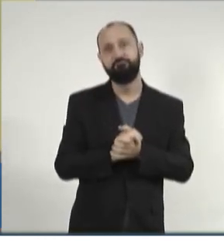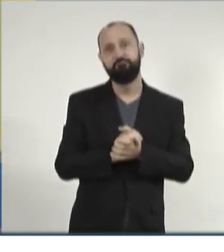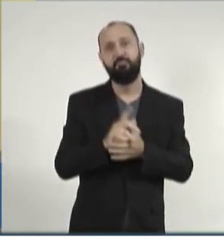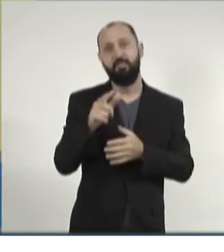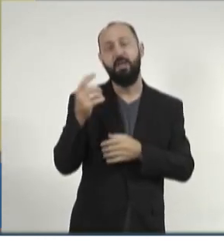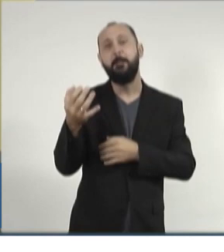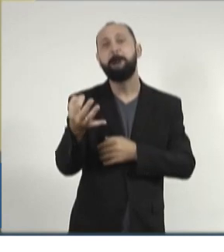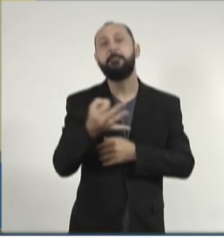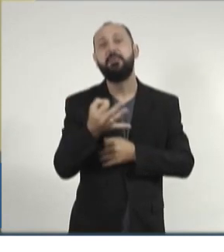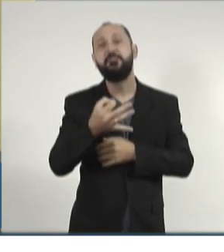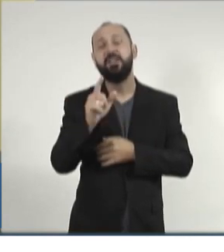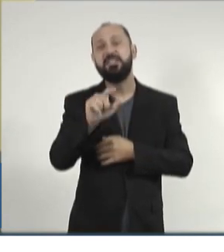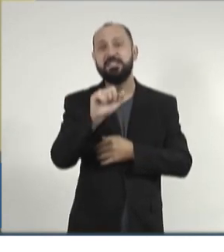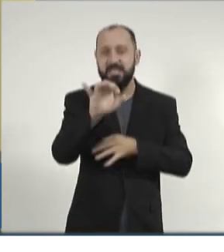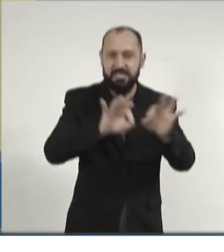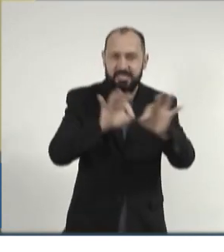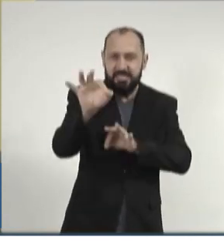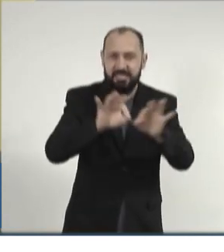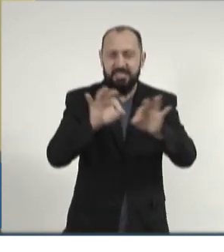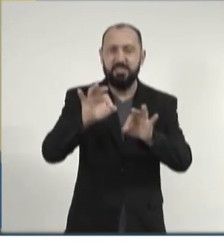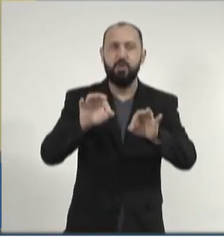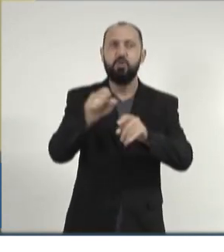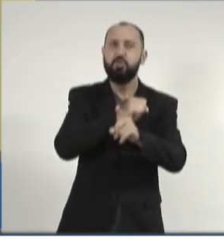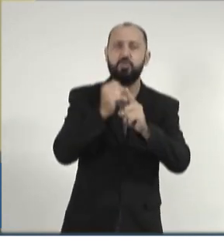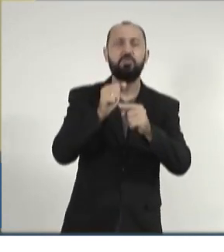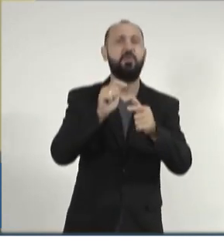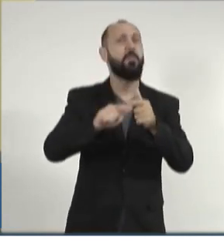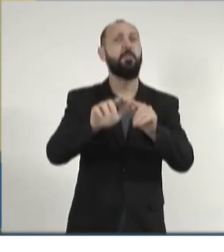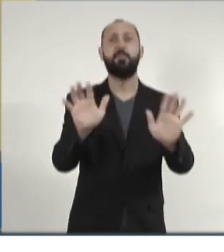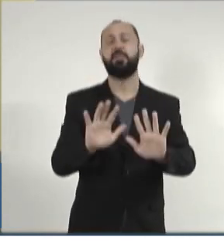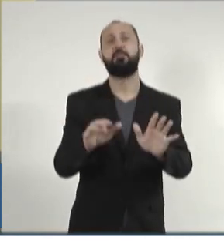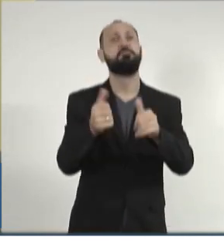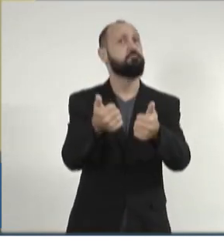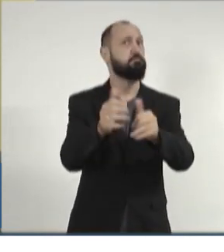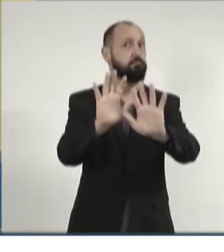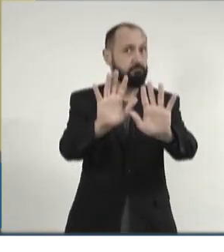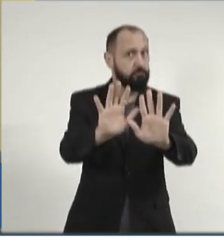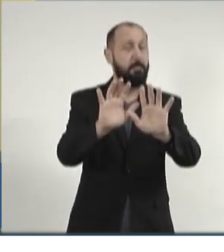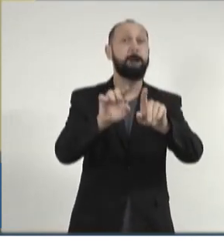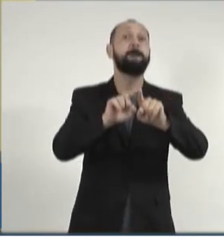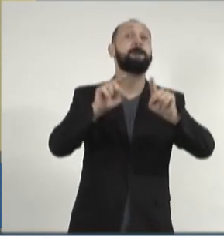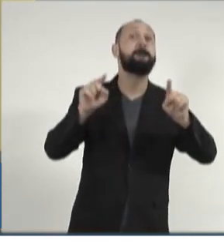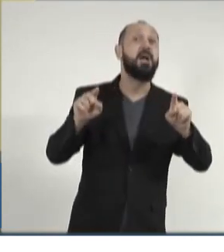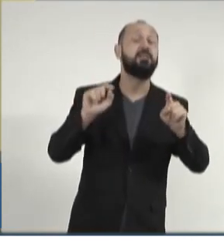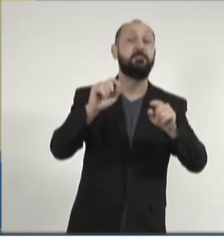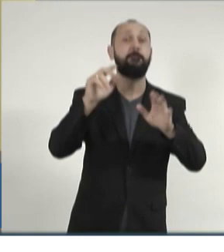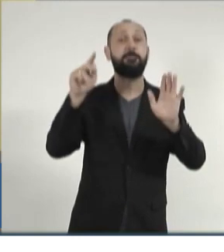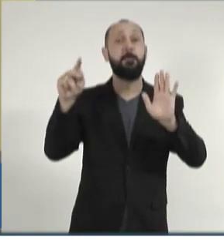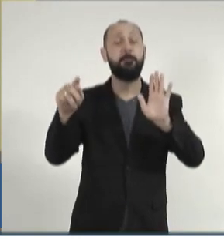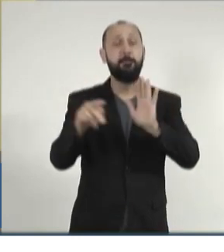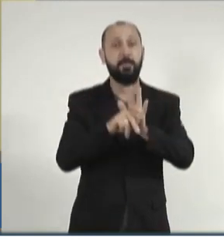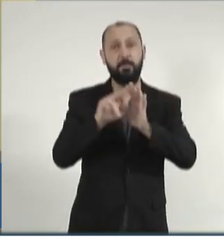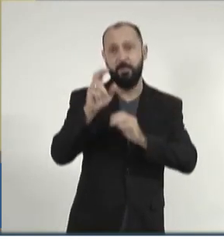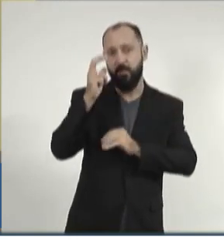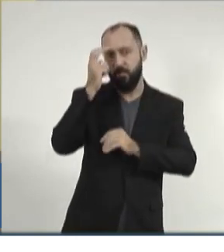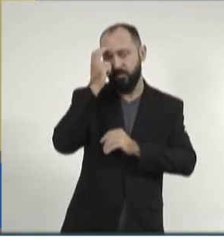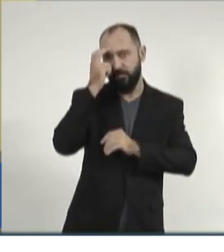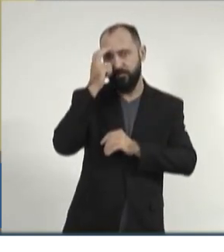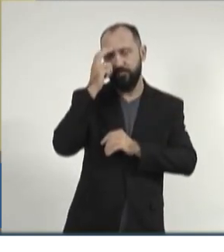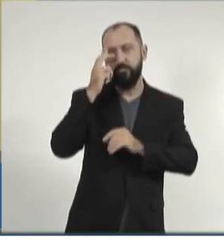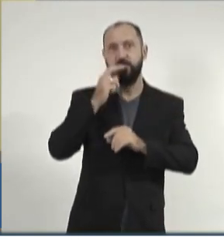Seria perfeito se essas construções sociais não dessem problema algum. O problema é que a própria